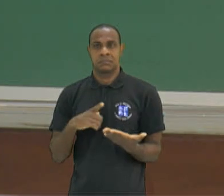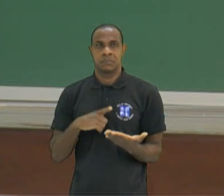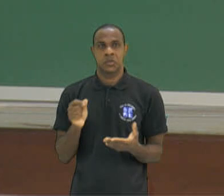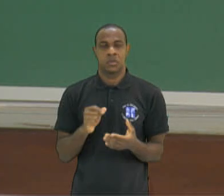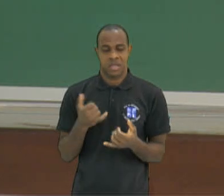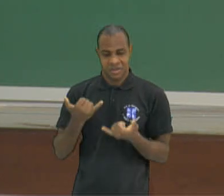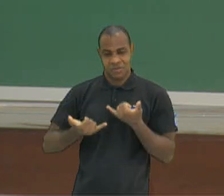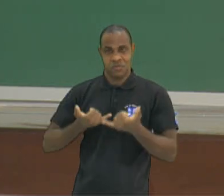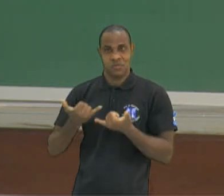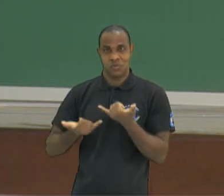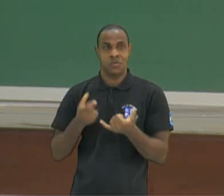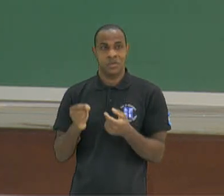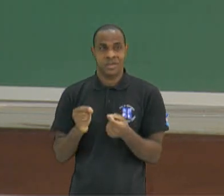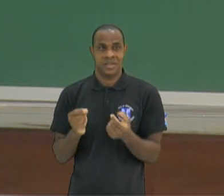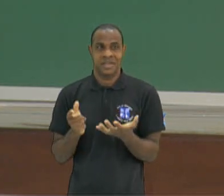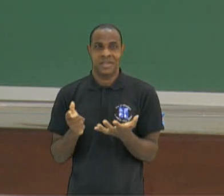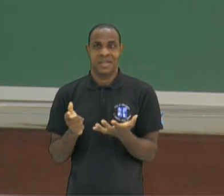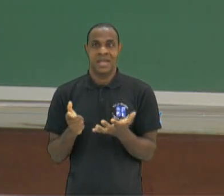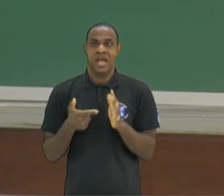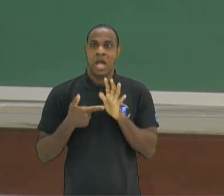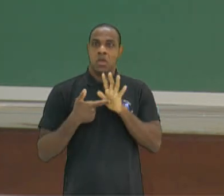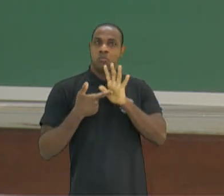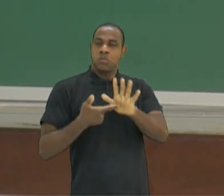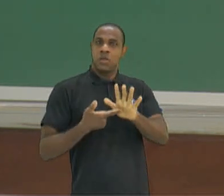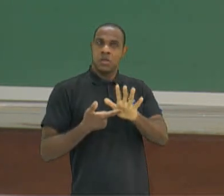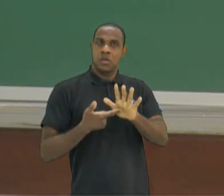de um jogo, é a expressão